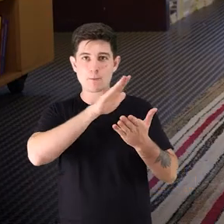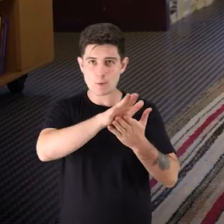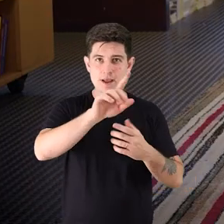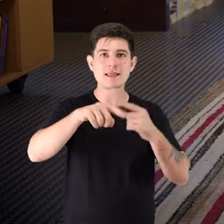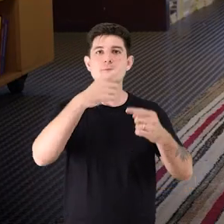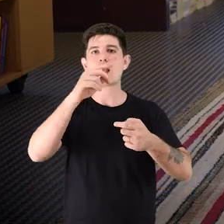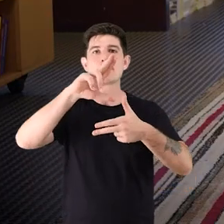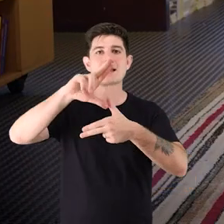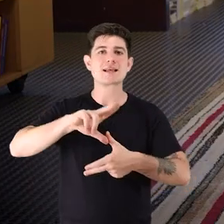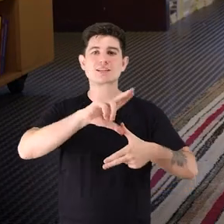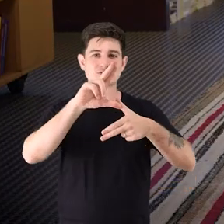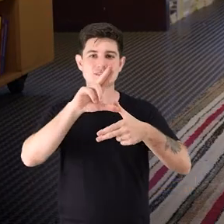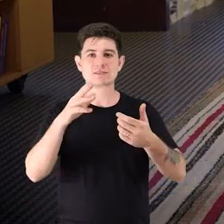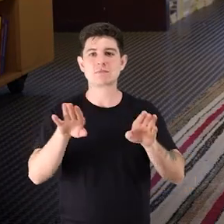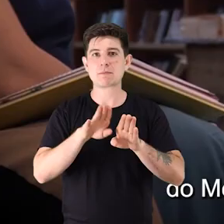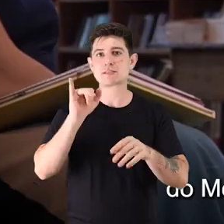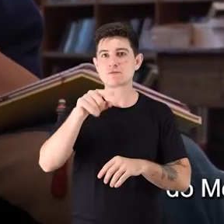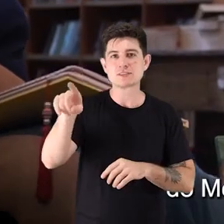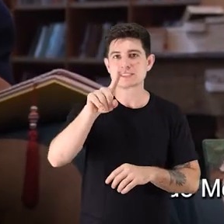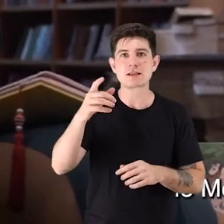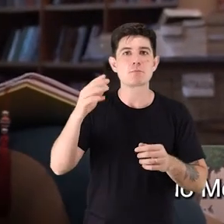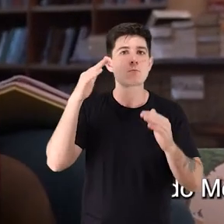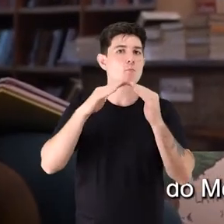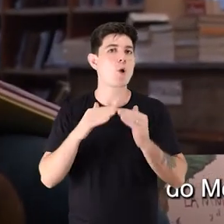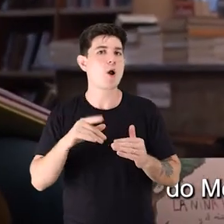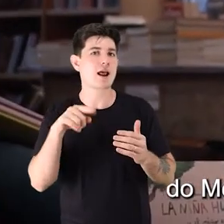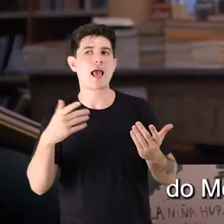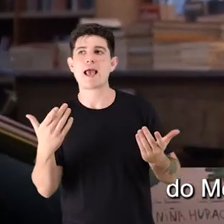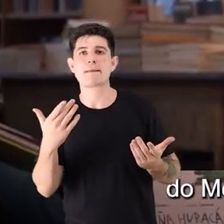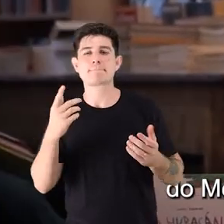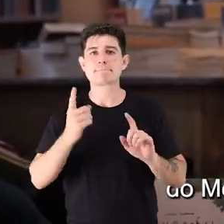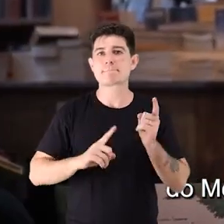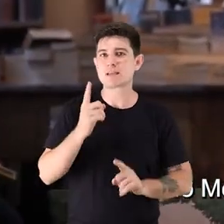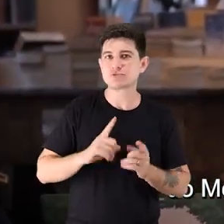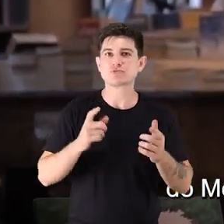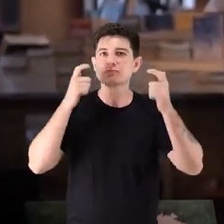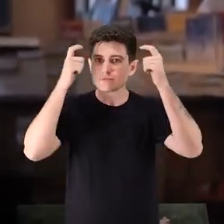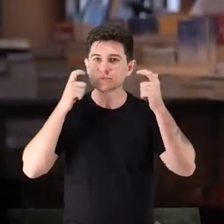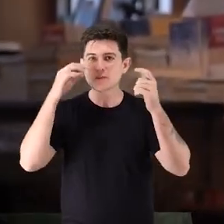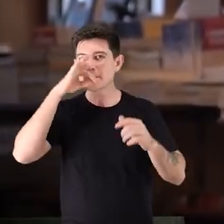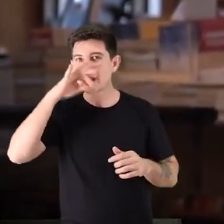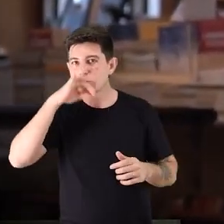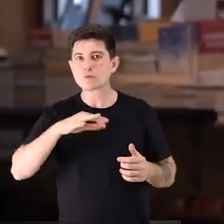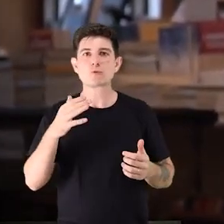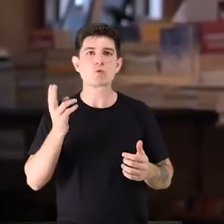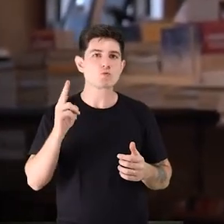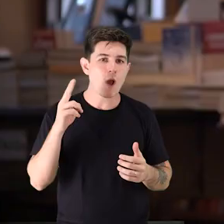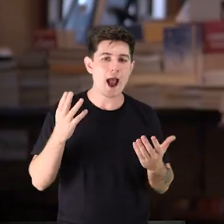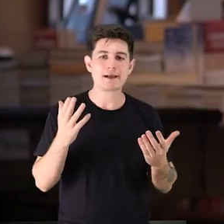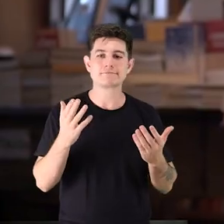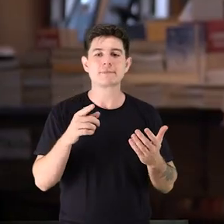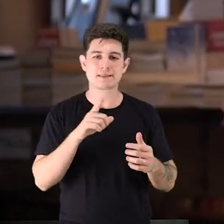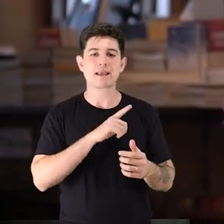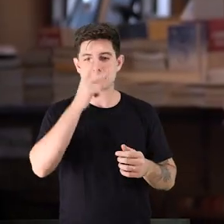Espanha vai para a América Latina, que também é importante. Então você que está me ouvindo, do México, do Peru, República Dominicana, Chile, Uruguai, esses livros estão nesses países porque